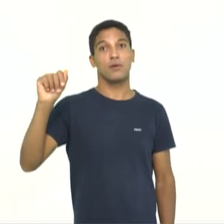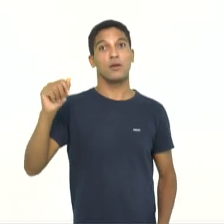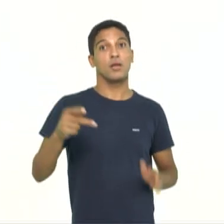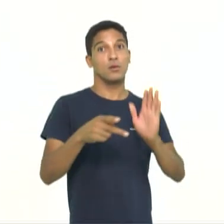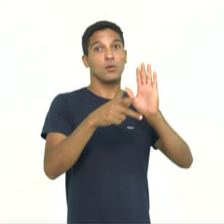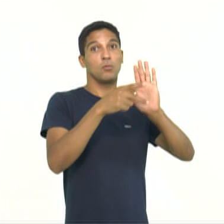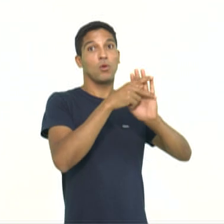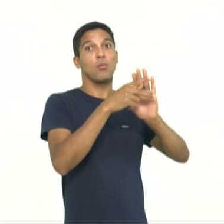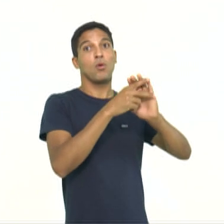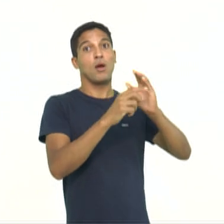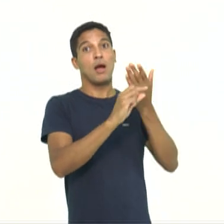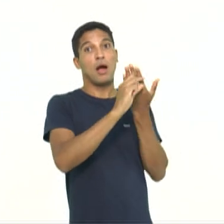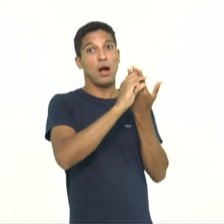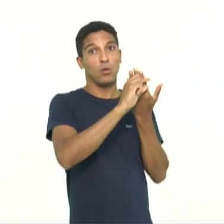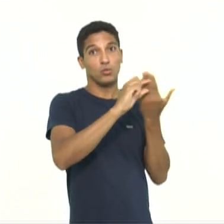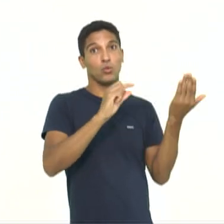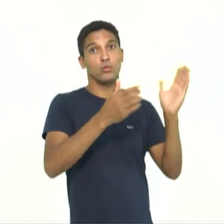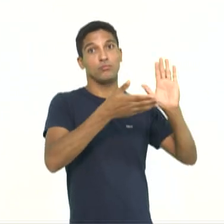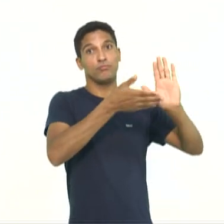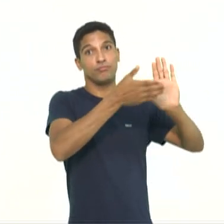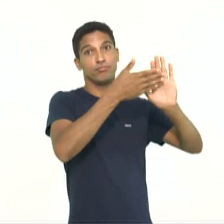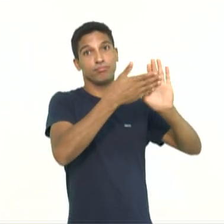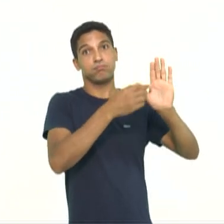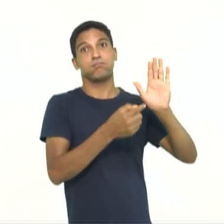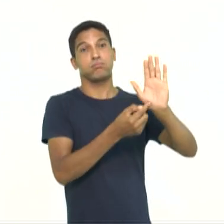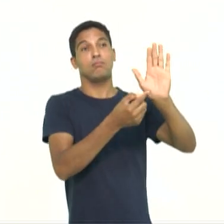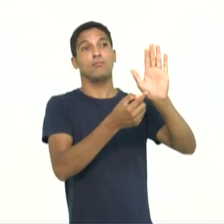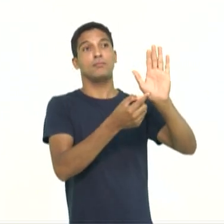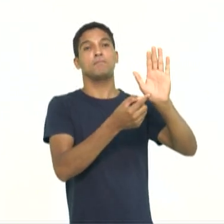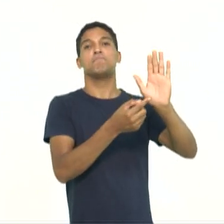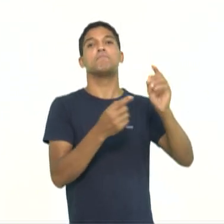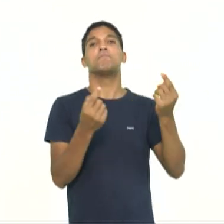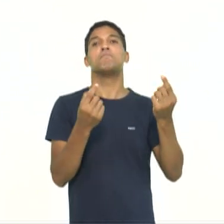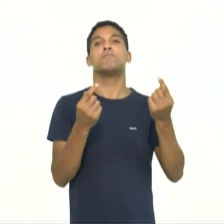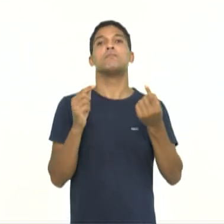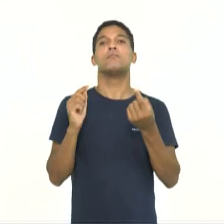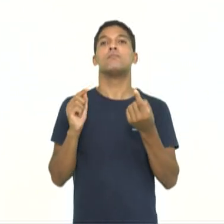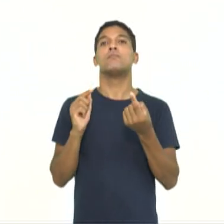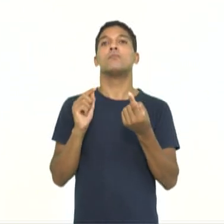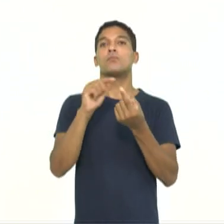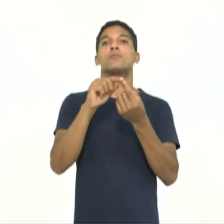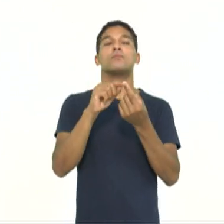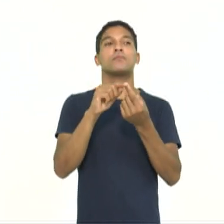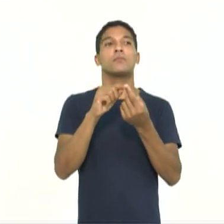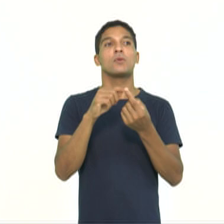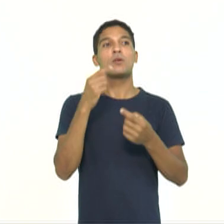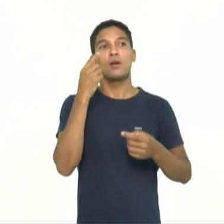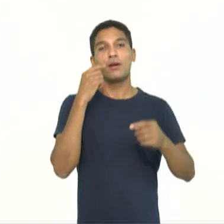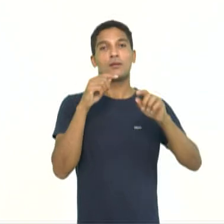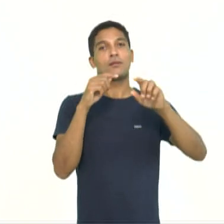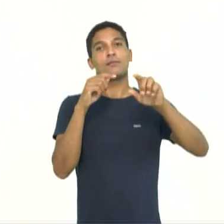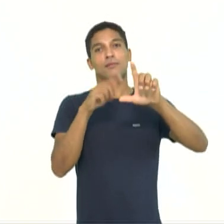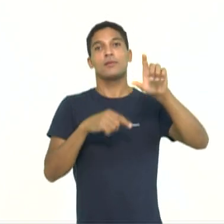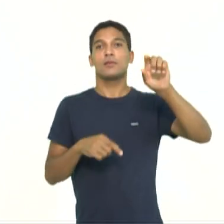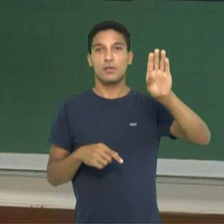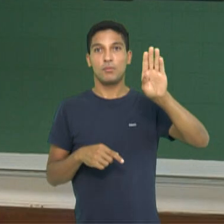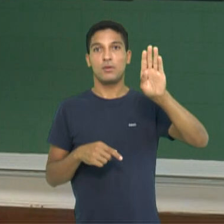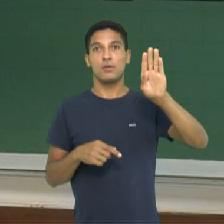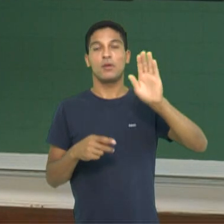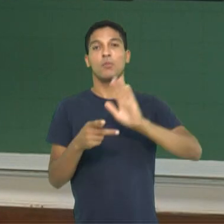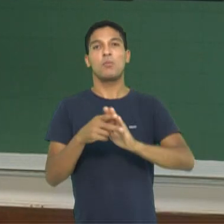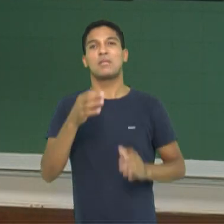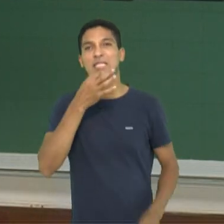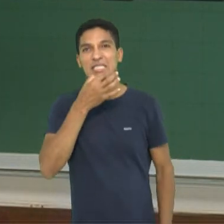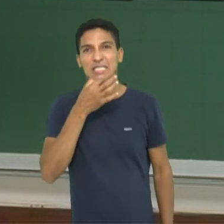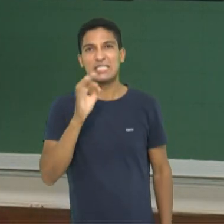ressalta que dimensão da dialética hegeliana. Se você marcou a alternativa B, a dimensão crítica, você acertou. Muito